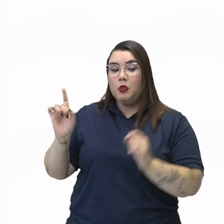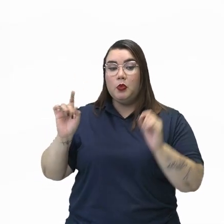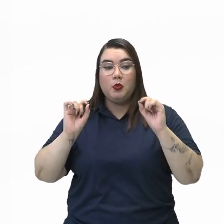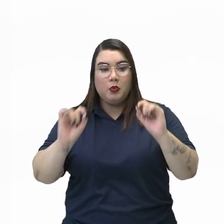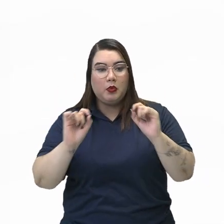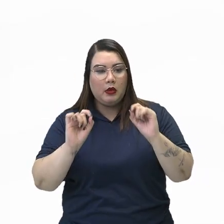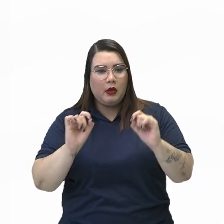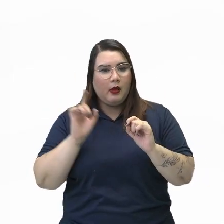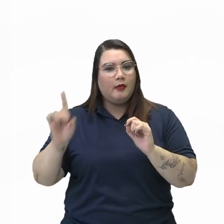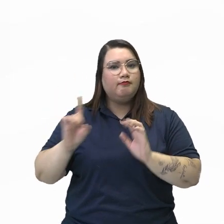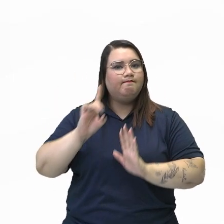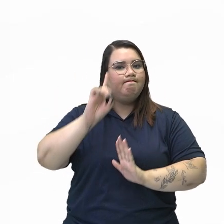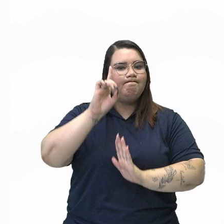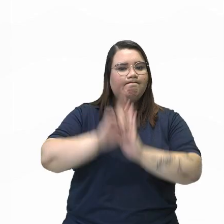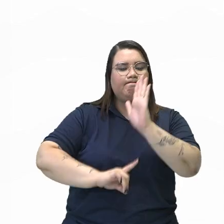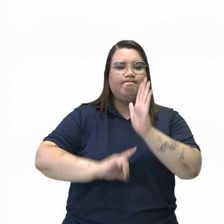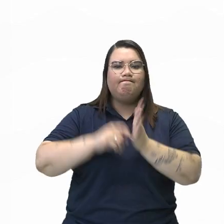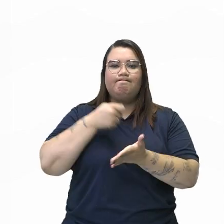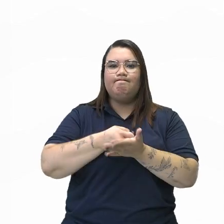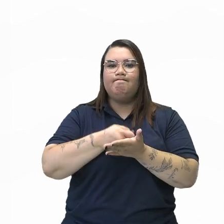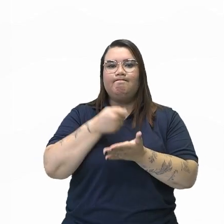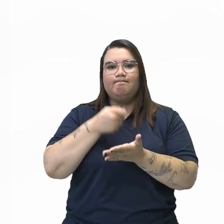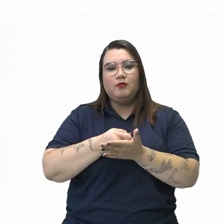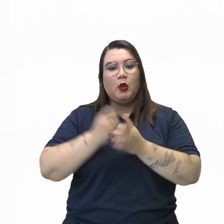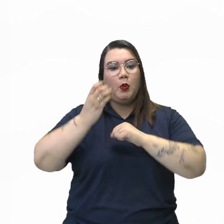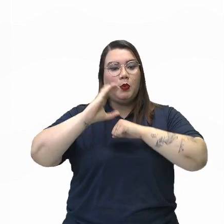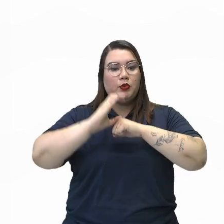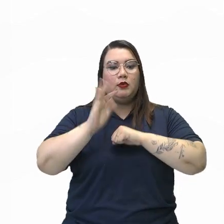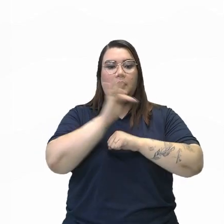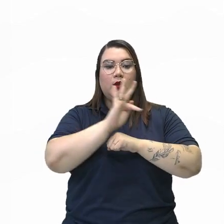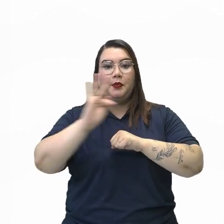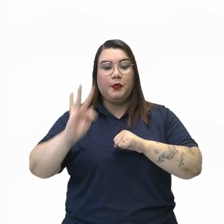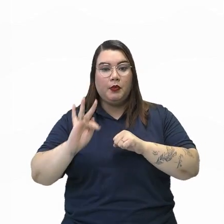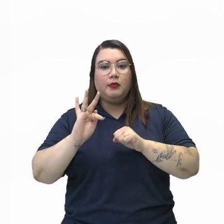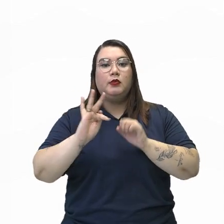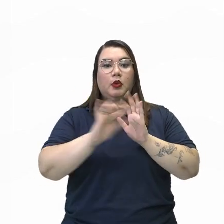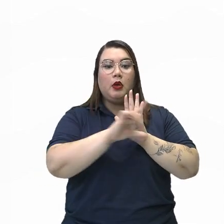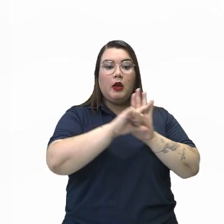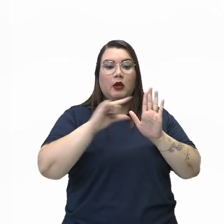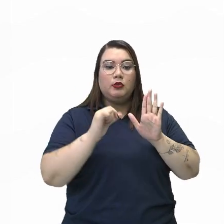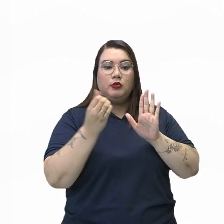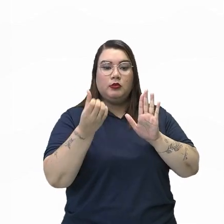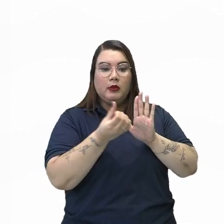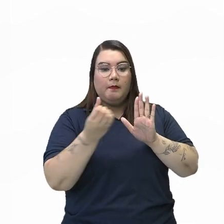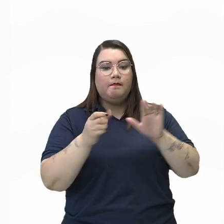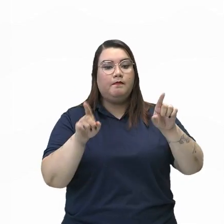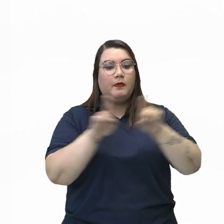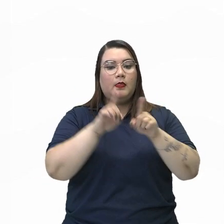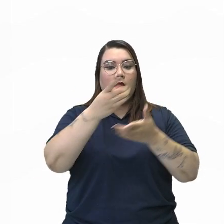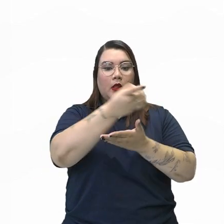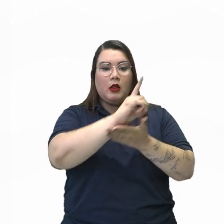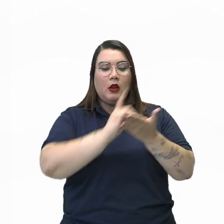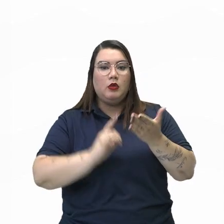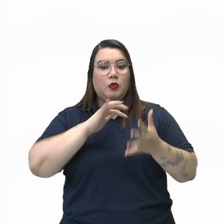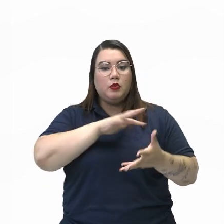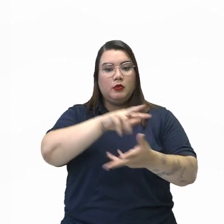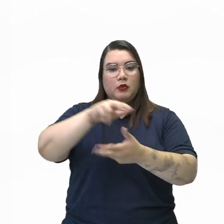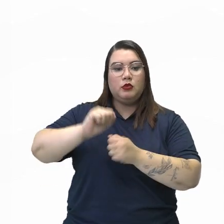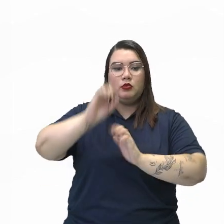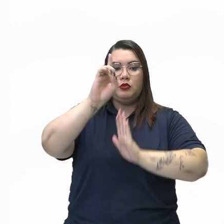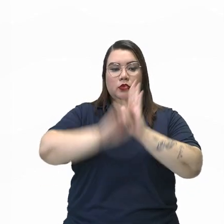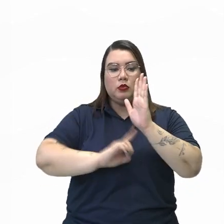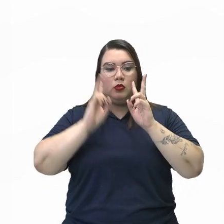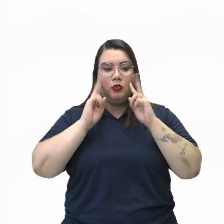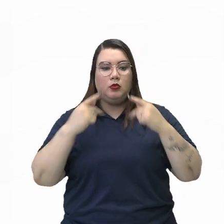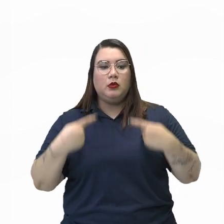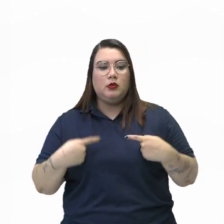O lazer é um direito garantido na Constituição Federal, lá no artigo 6º, e na Declaração Universal dos